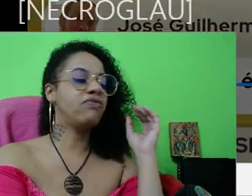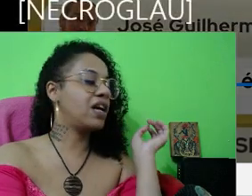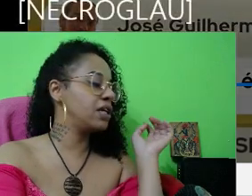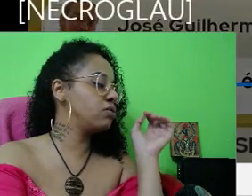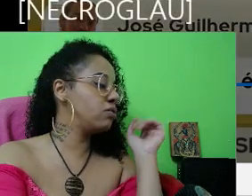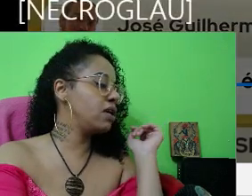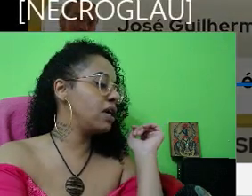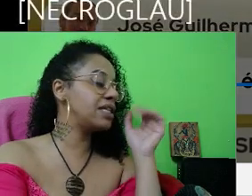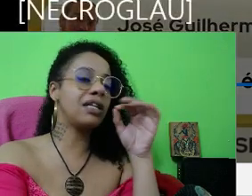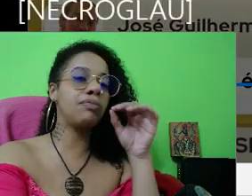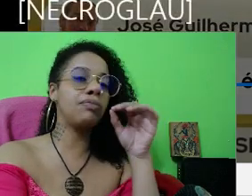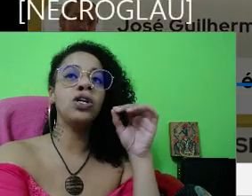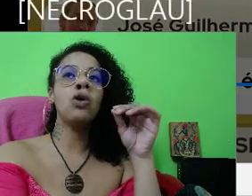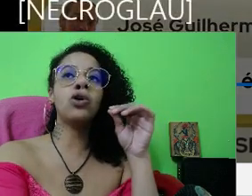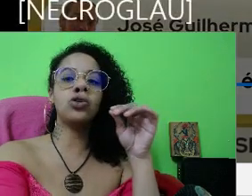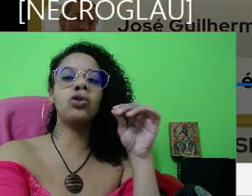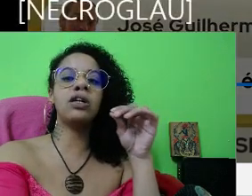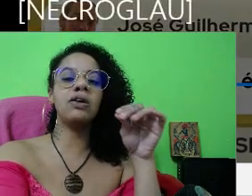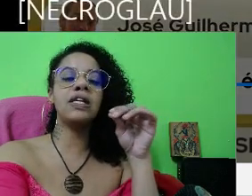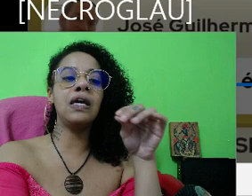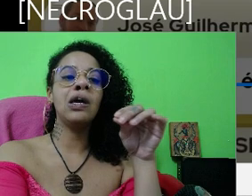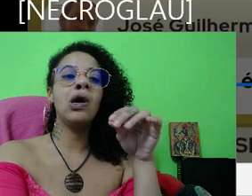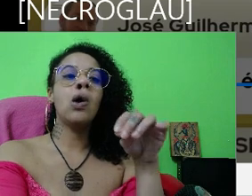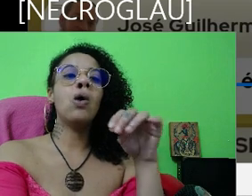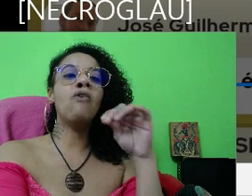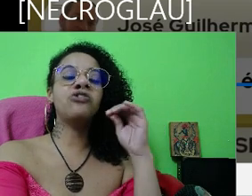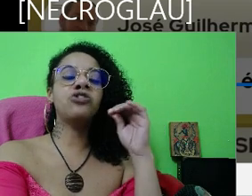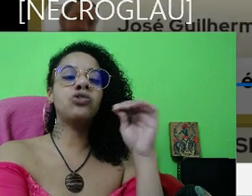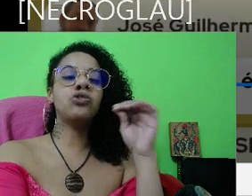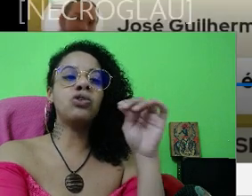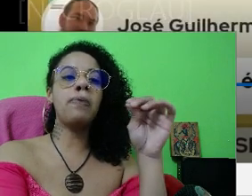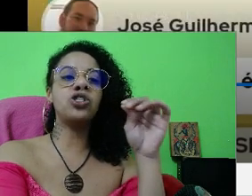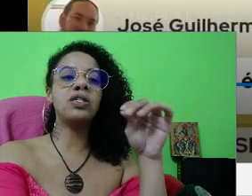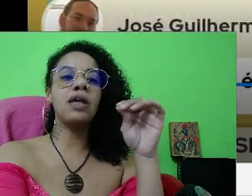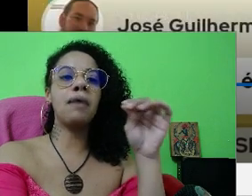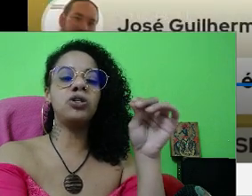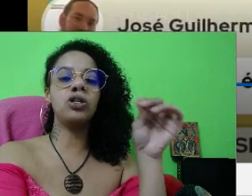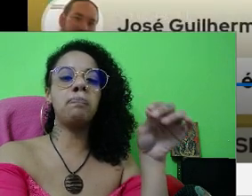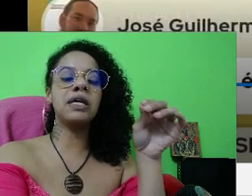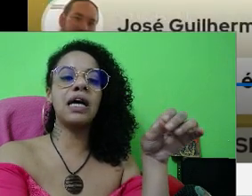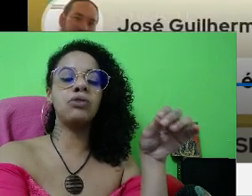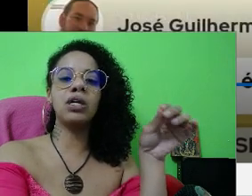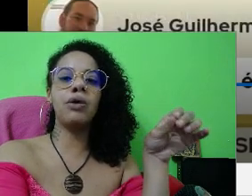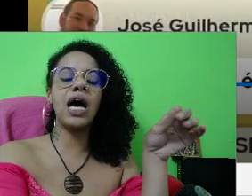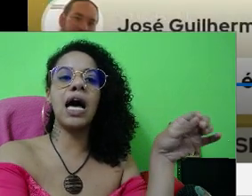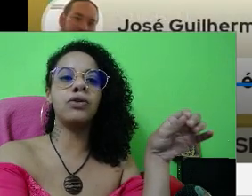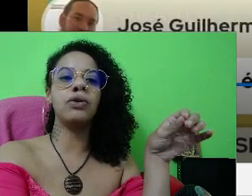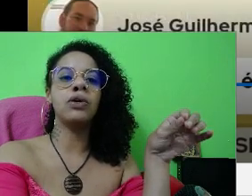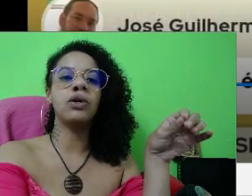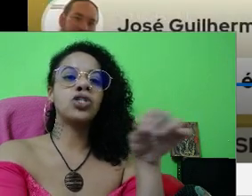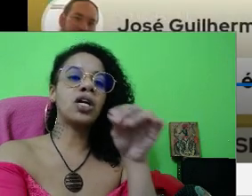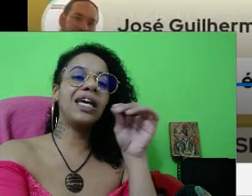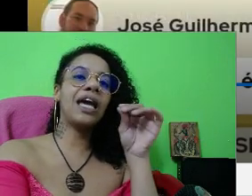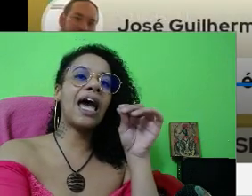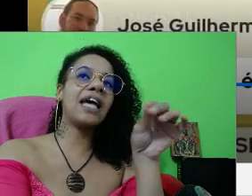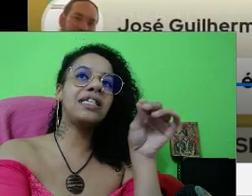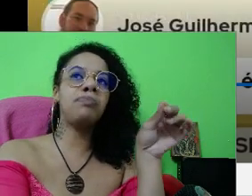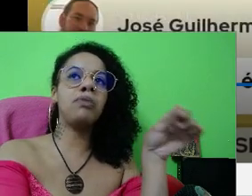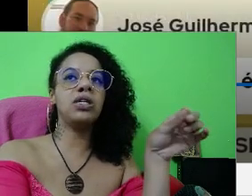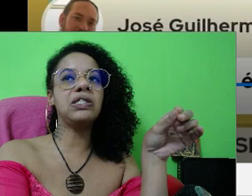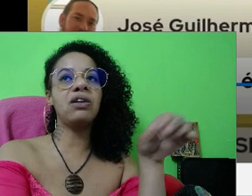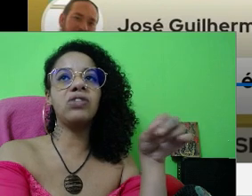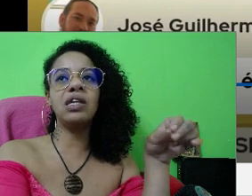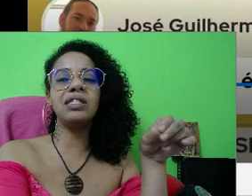um monte falando exatamente o que eu tô colocando aqui um futuro não pode repetir o passado que deu errado Só que